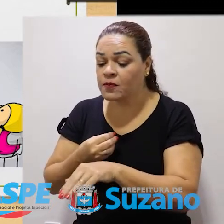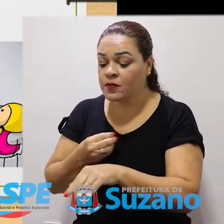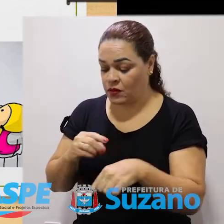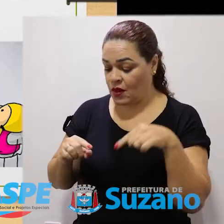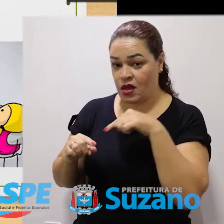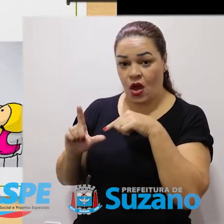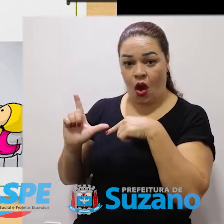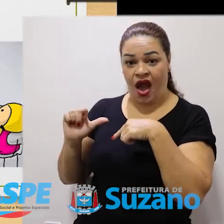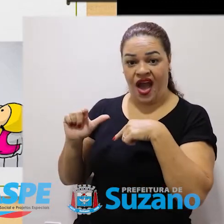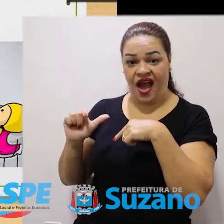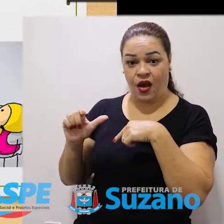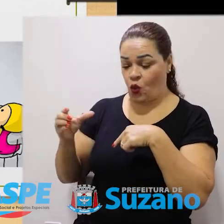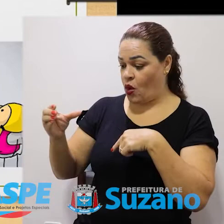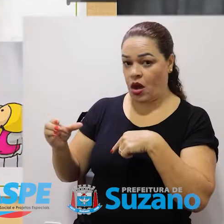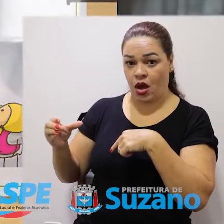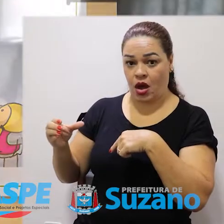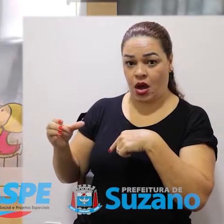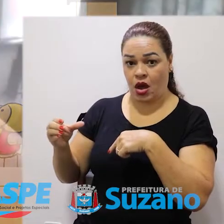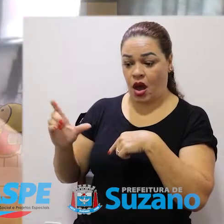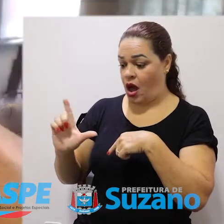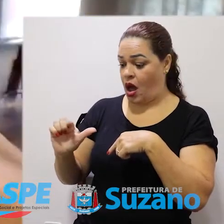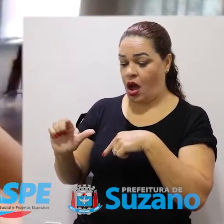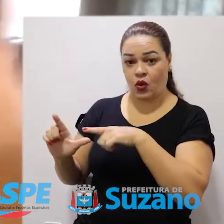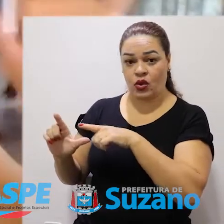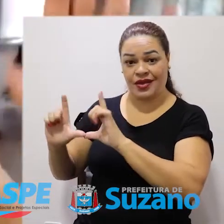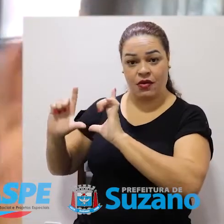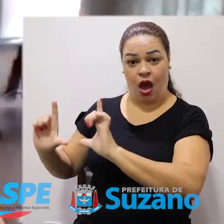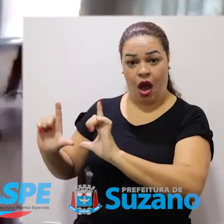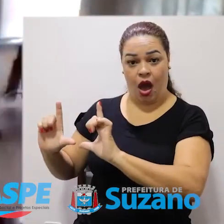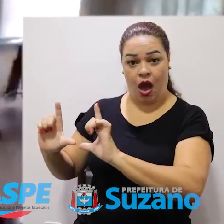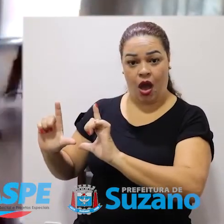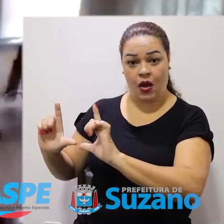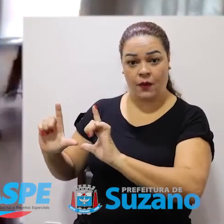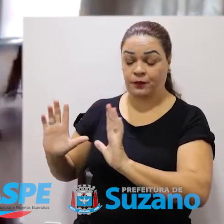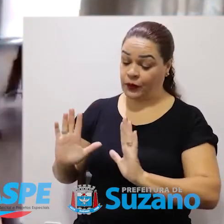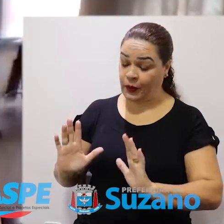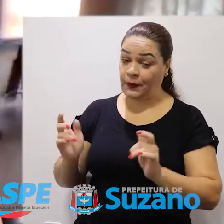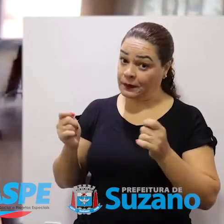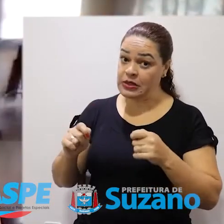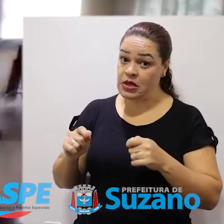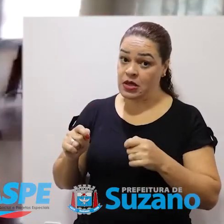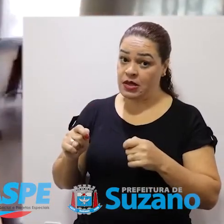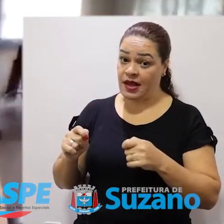olha, isso é água, água. Aí você mostra um desenho de água, porque assim, todo mundo que vai ensinar surdo acha que